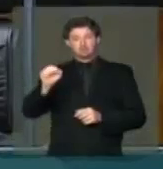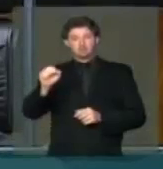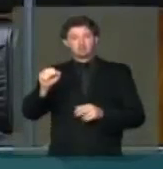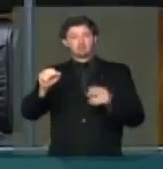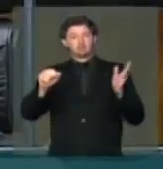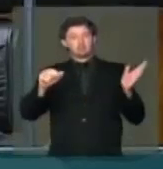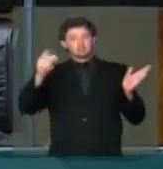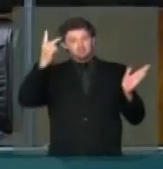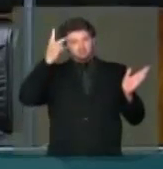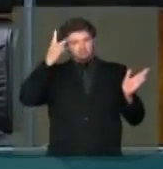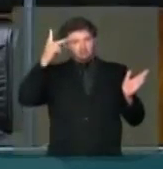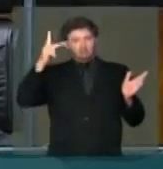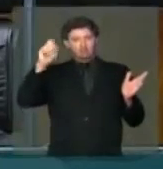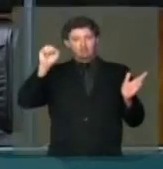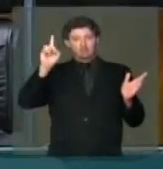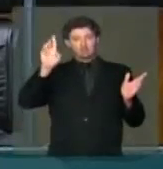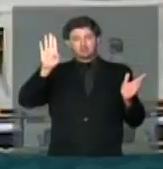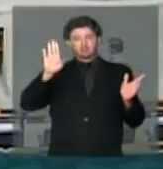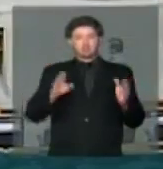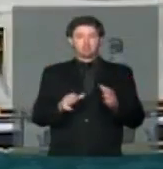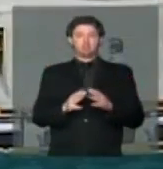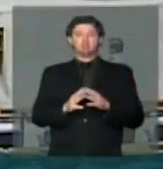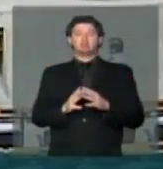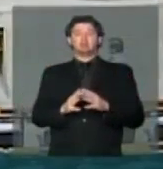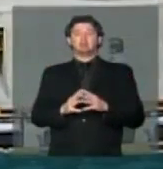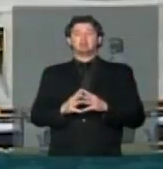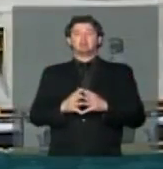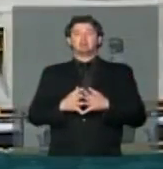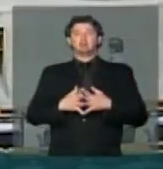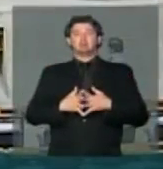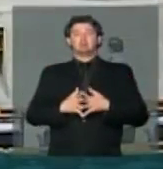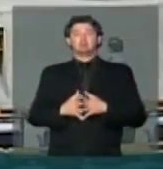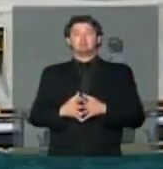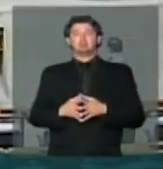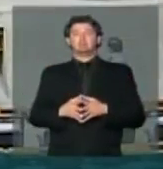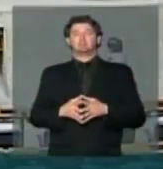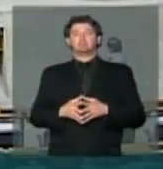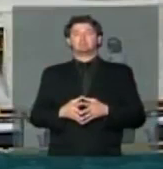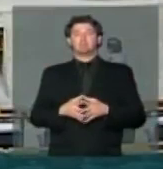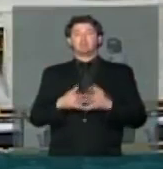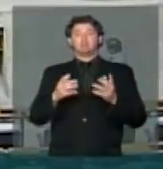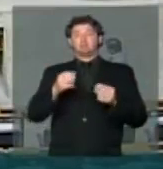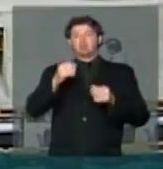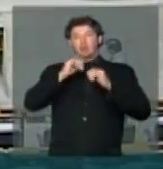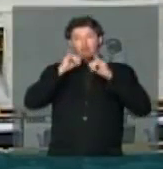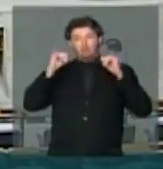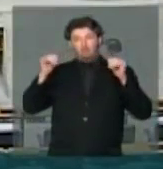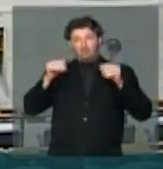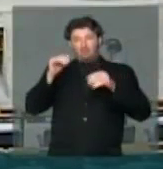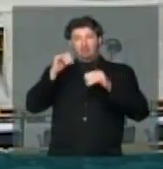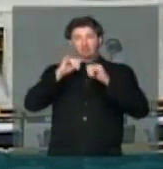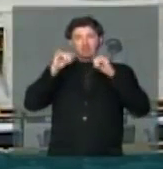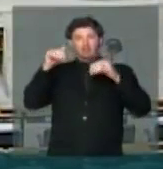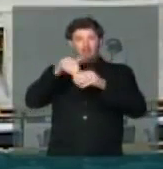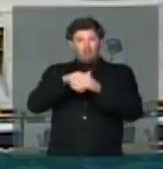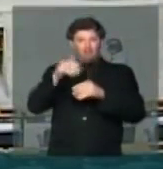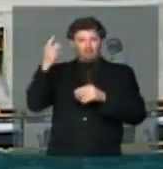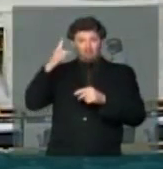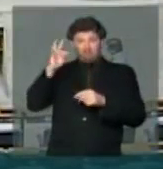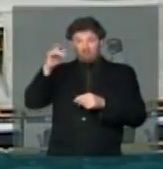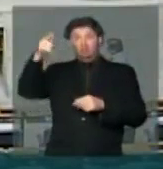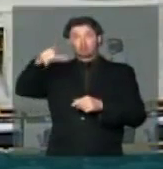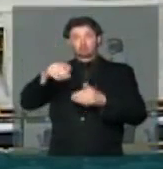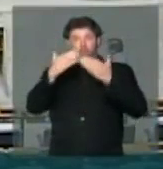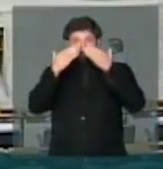PSDB de São Paulo. Senhor presidente, senhores deputados, a velha propaganda eleitoreira do PT novamente